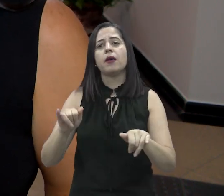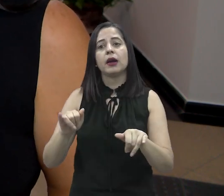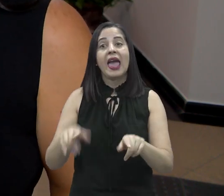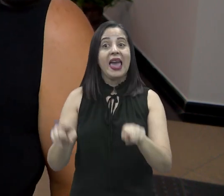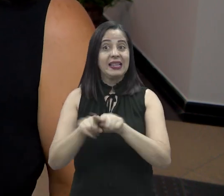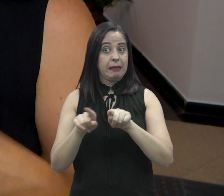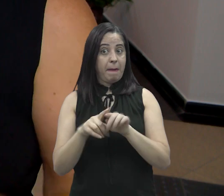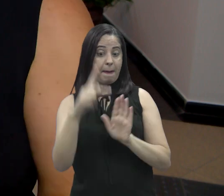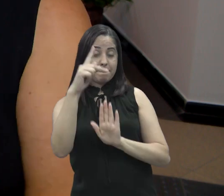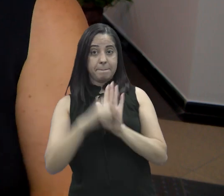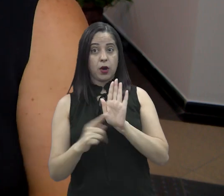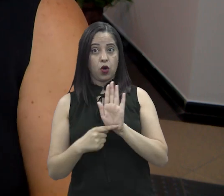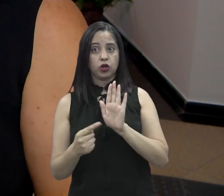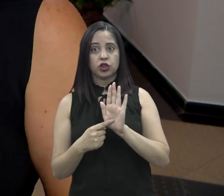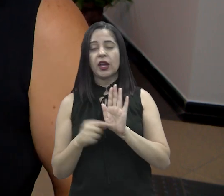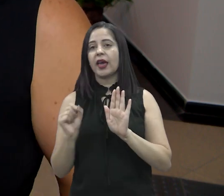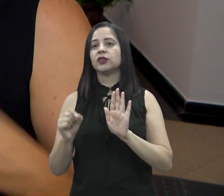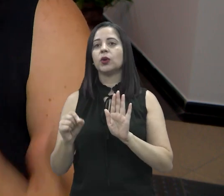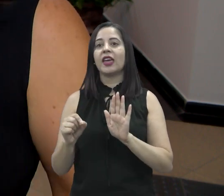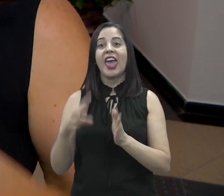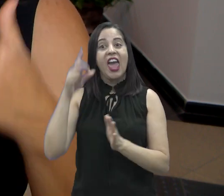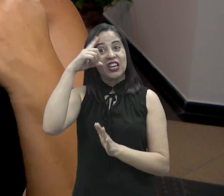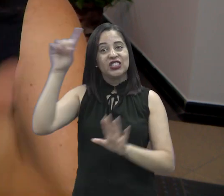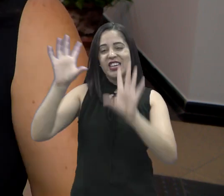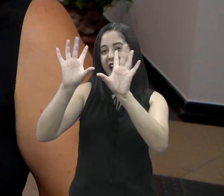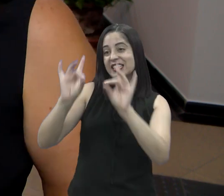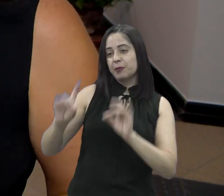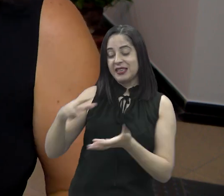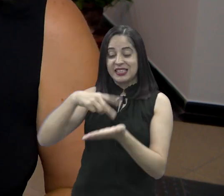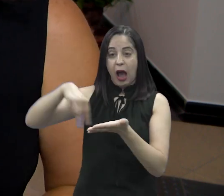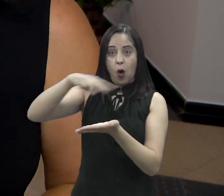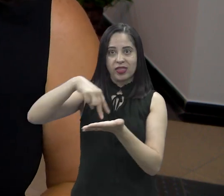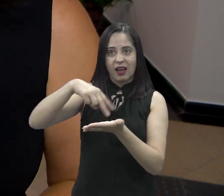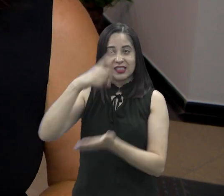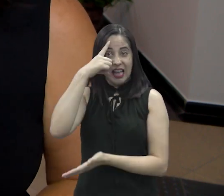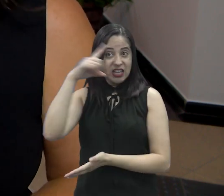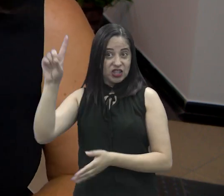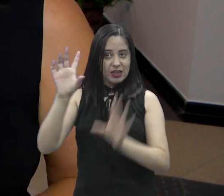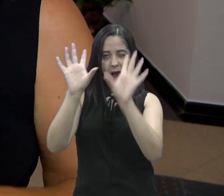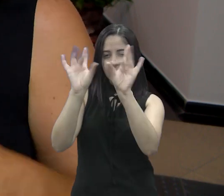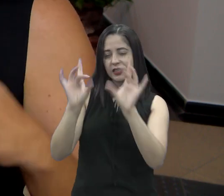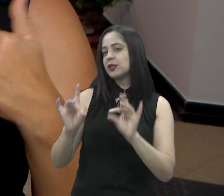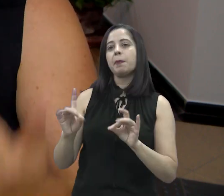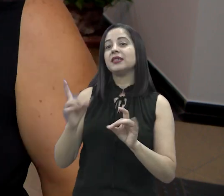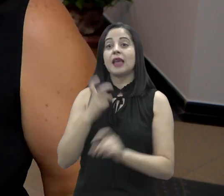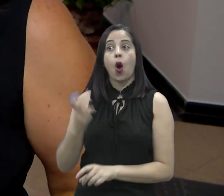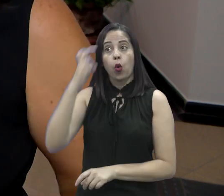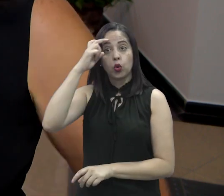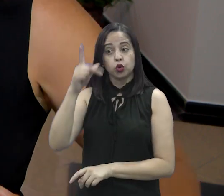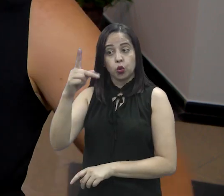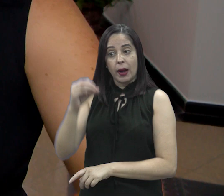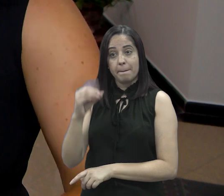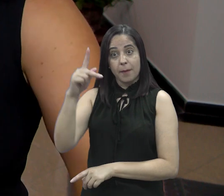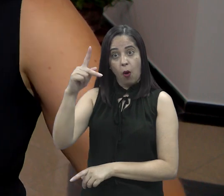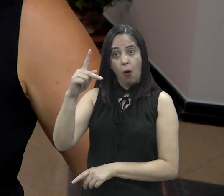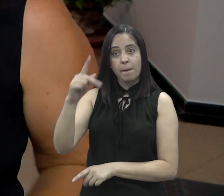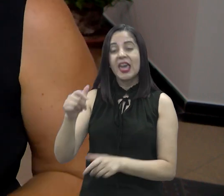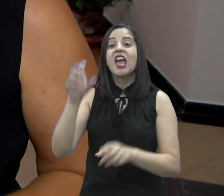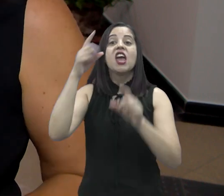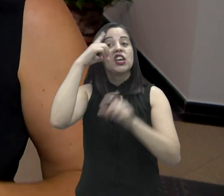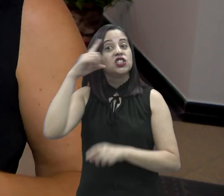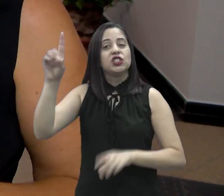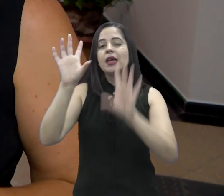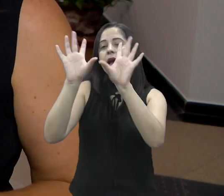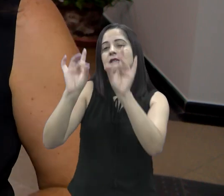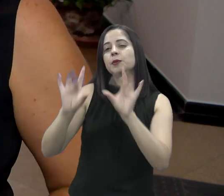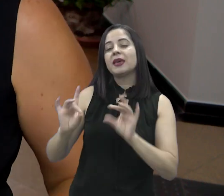contra as mulheres. E projetos também de dias da dança, dia da PNAP, Dia da Cultura Pop, que são grupos